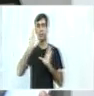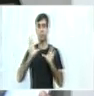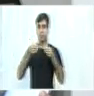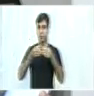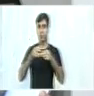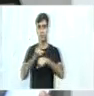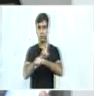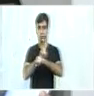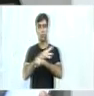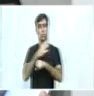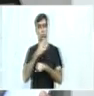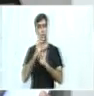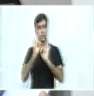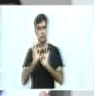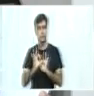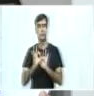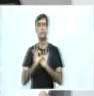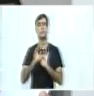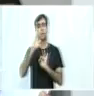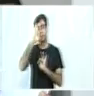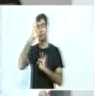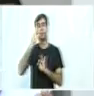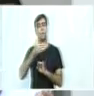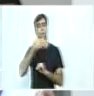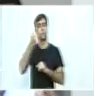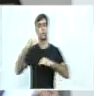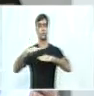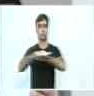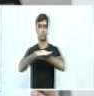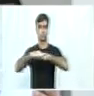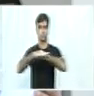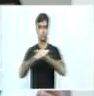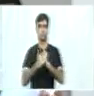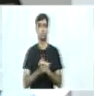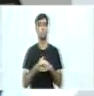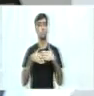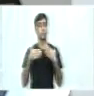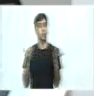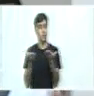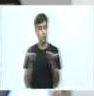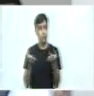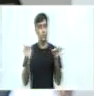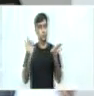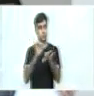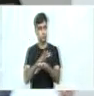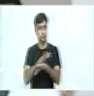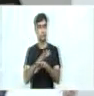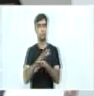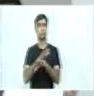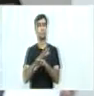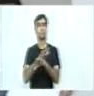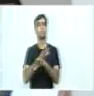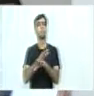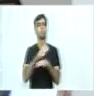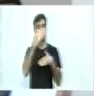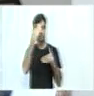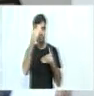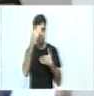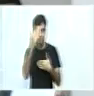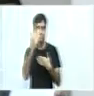viçosense no que concerne a melhoria no trânsito. Sendo que se apresenta para o momento,